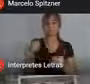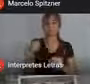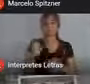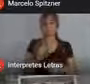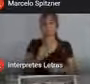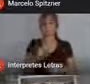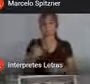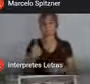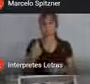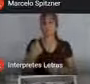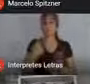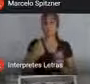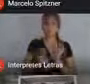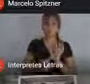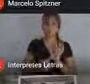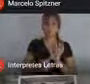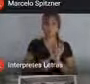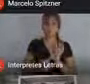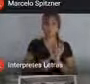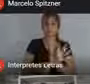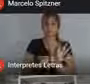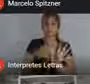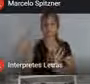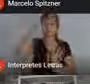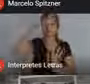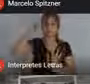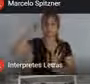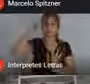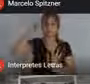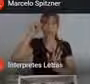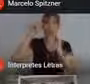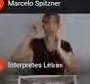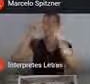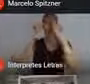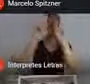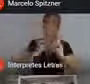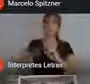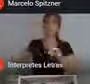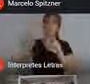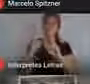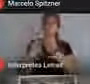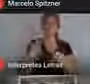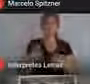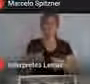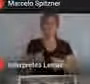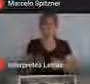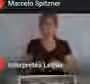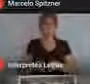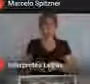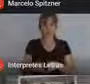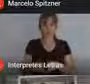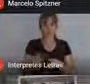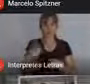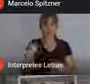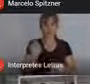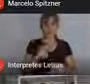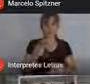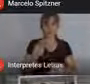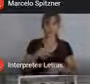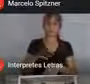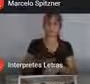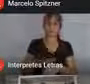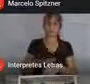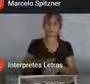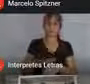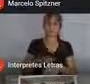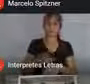essa Amazônia diversa, porque é uma dificuldade que nós daqui da Amazônia, localizados nesse espaço, temos, é de